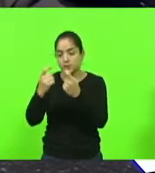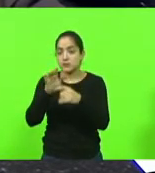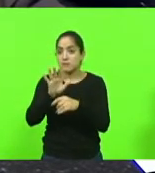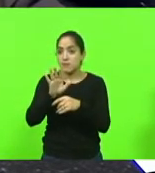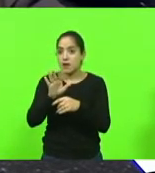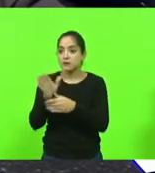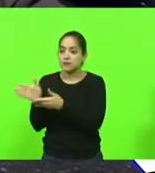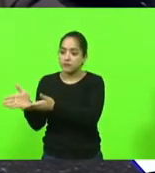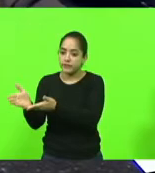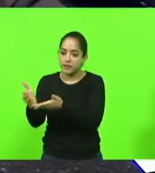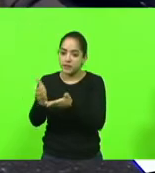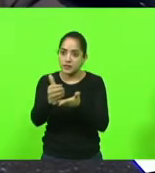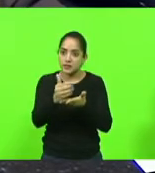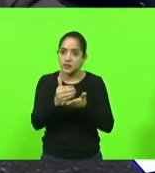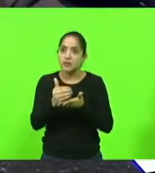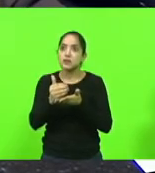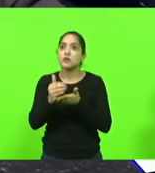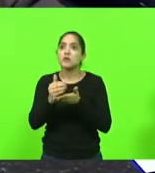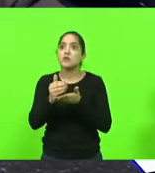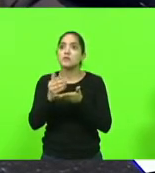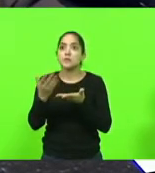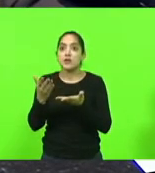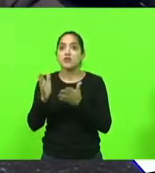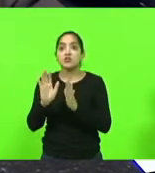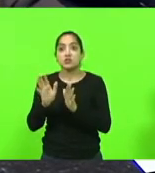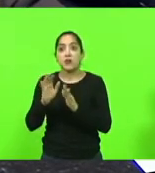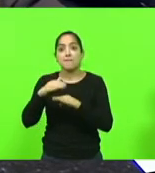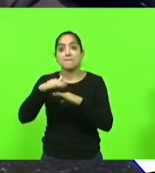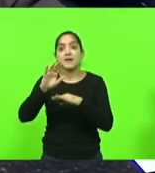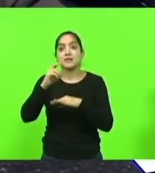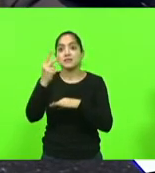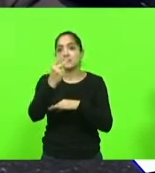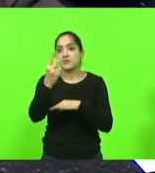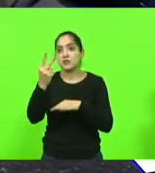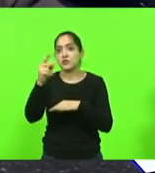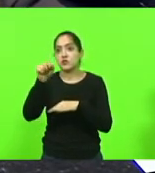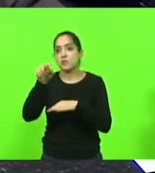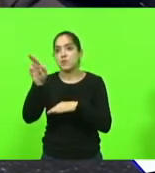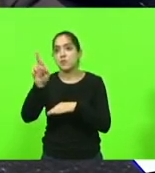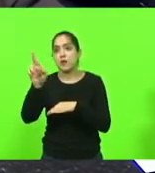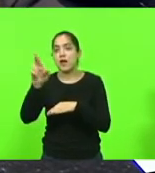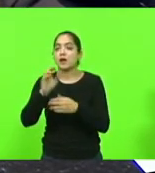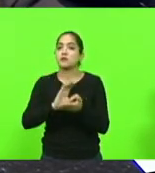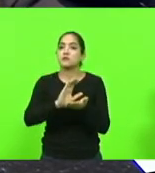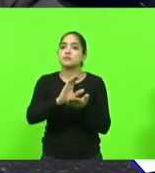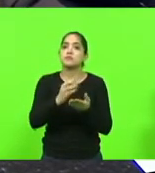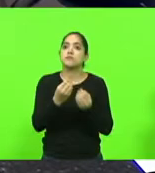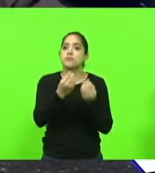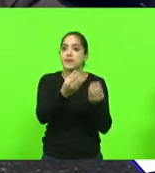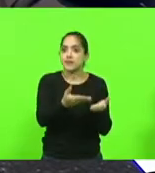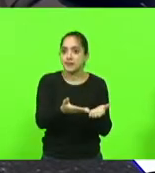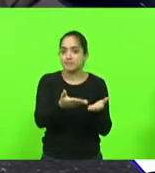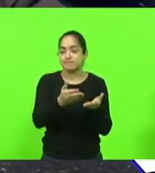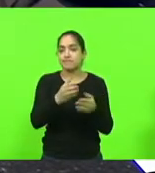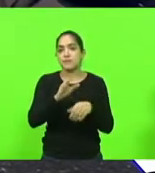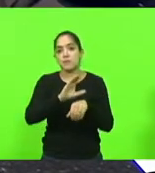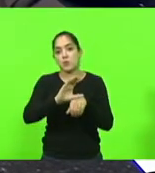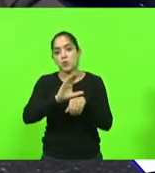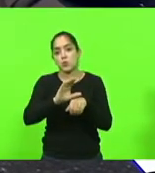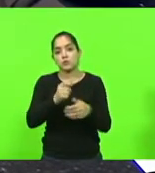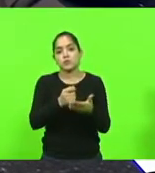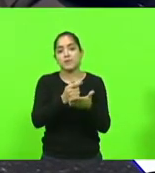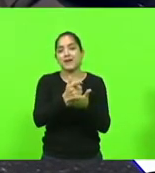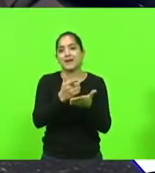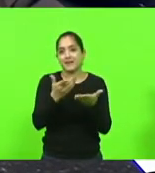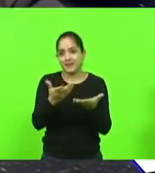de 24 horas, já arrecadou mais de R$ 22.000 para ajudar a pagar o curso que o